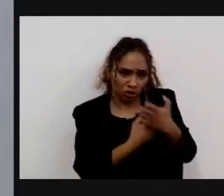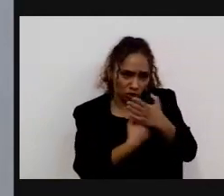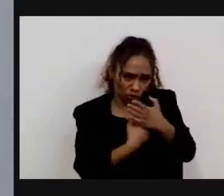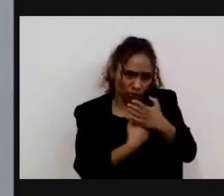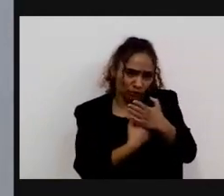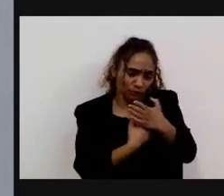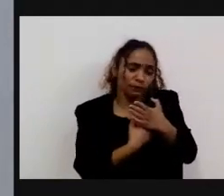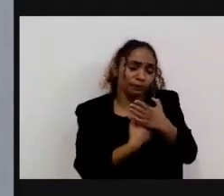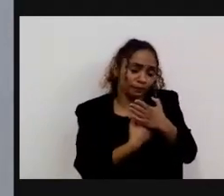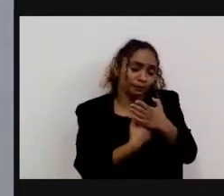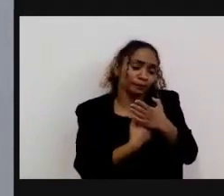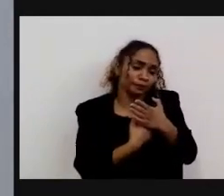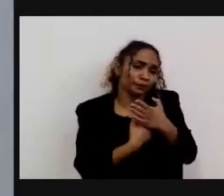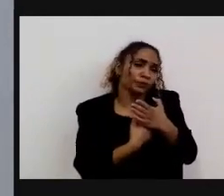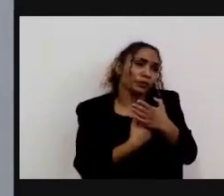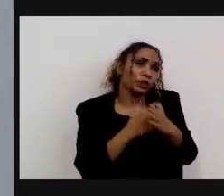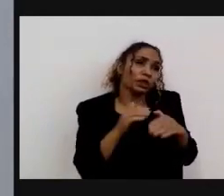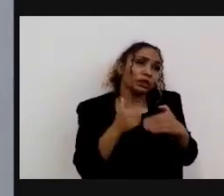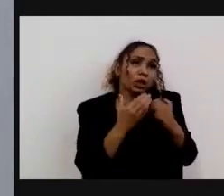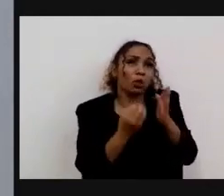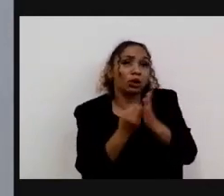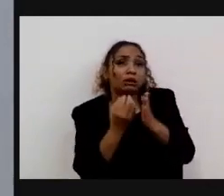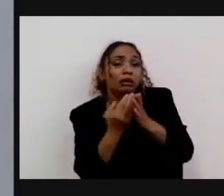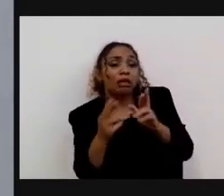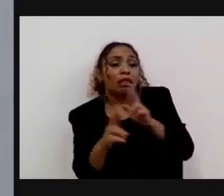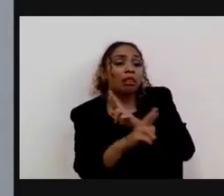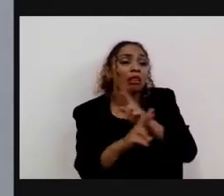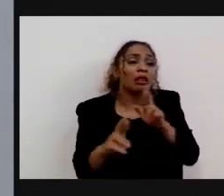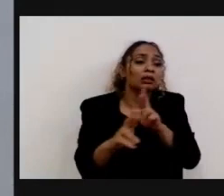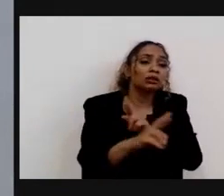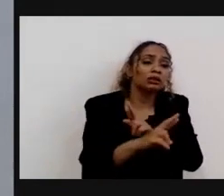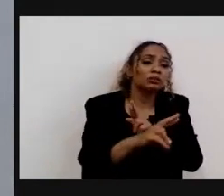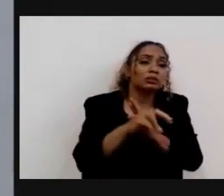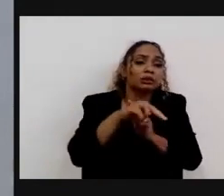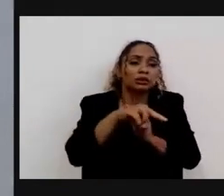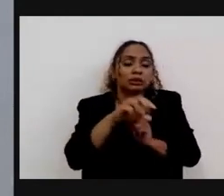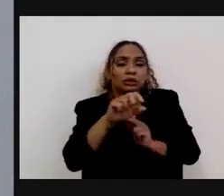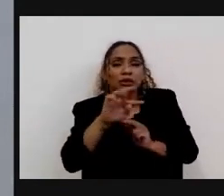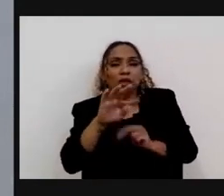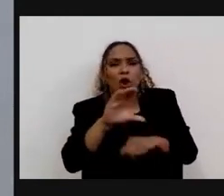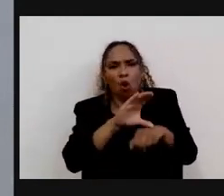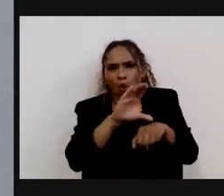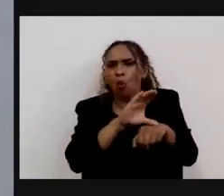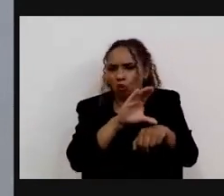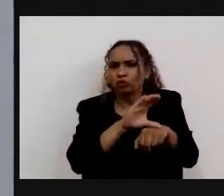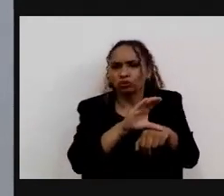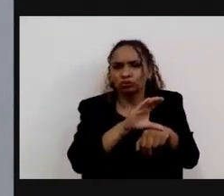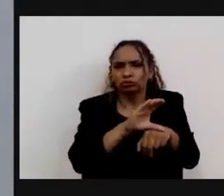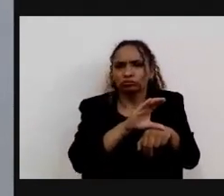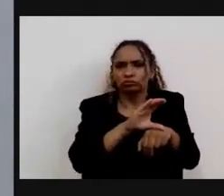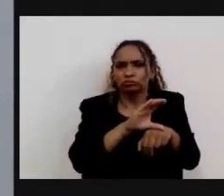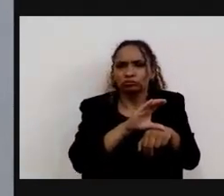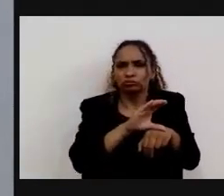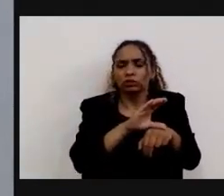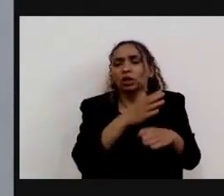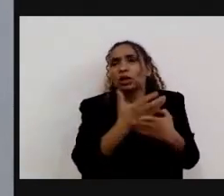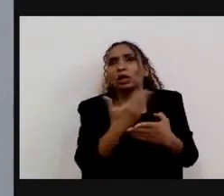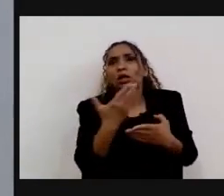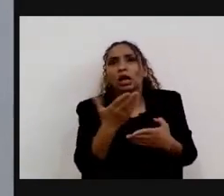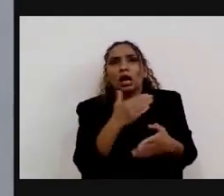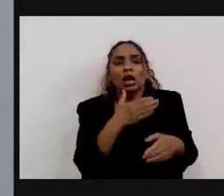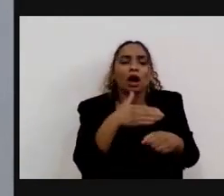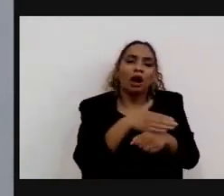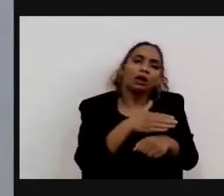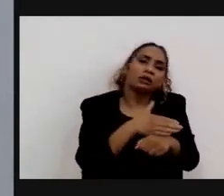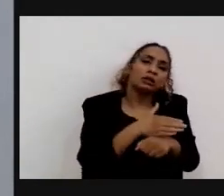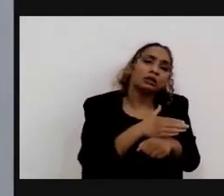né crie relacionamento working é muito importante entre nas redes